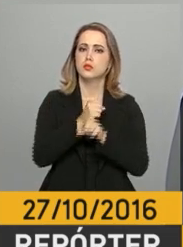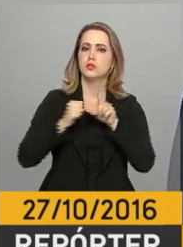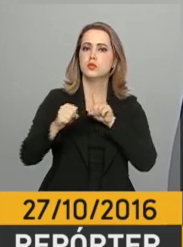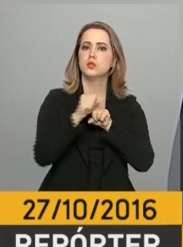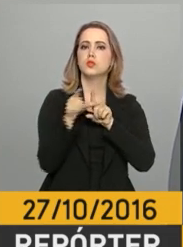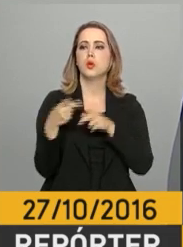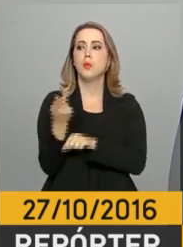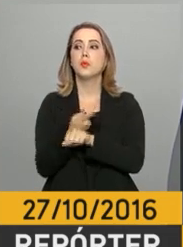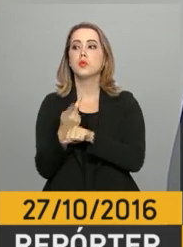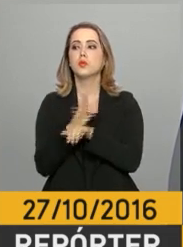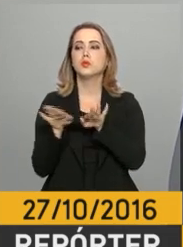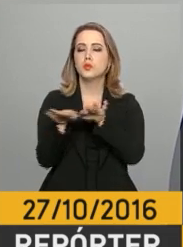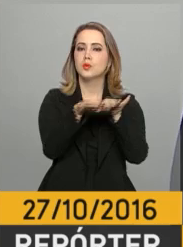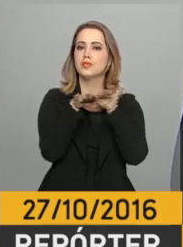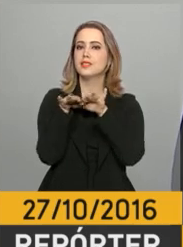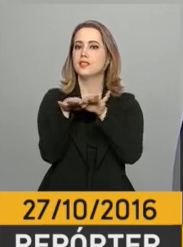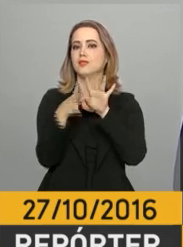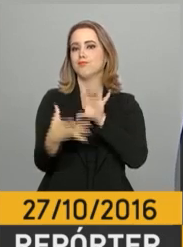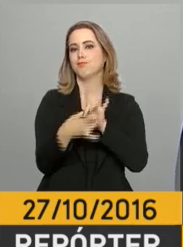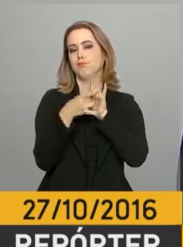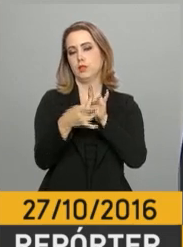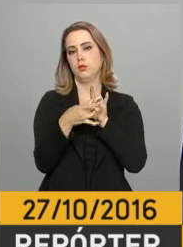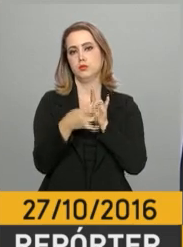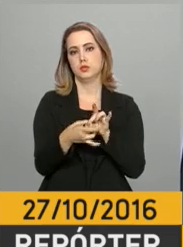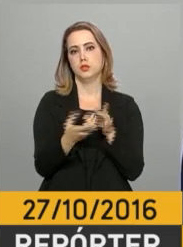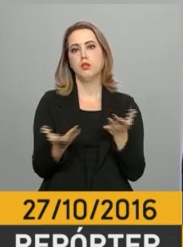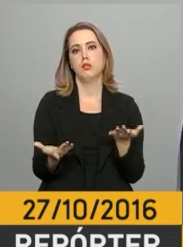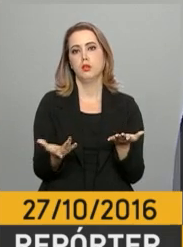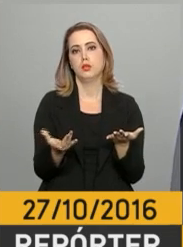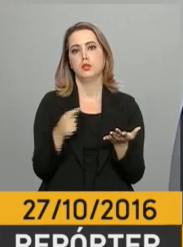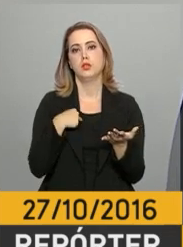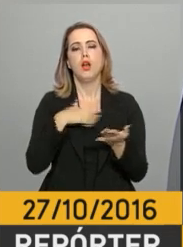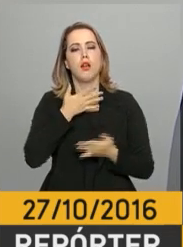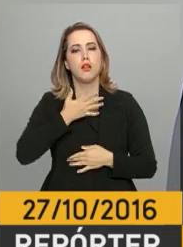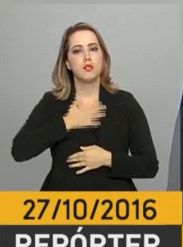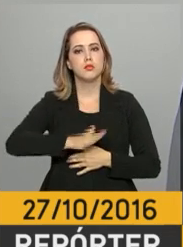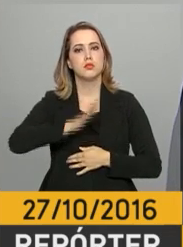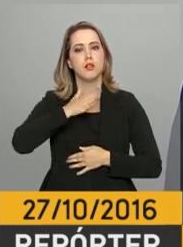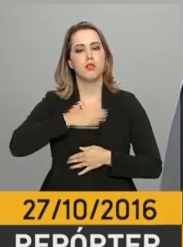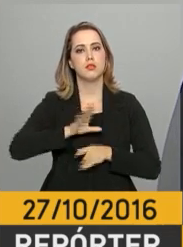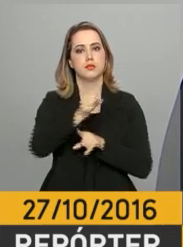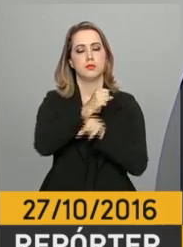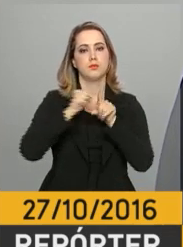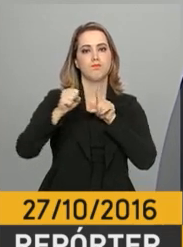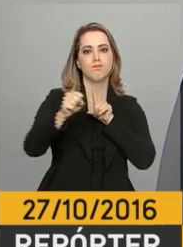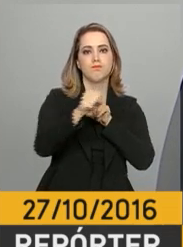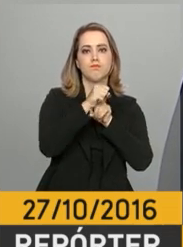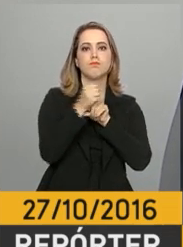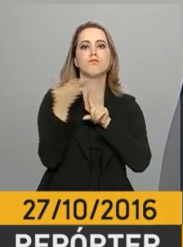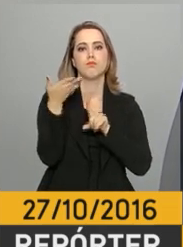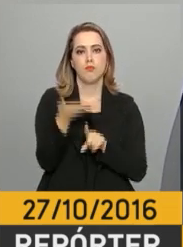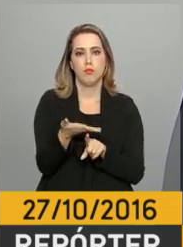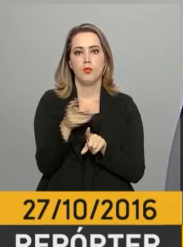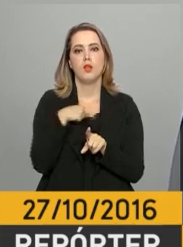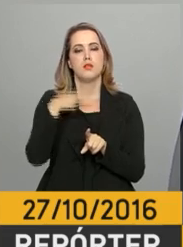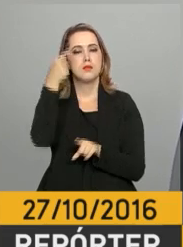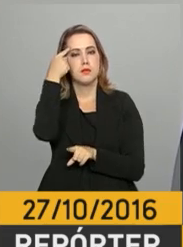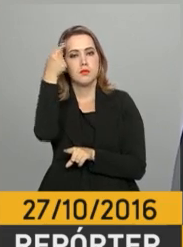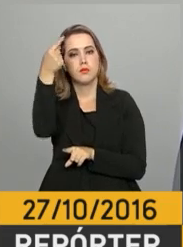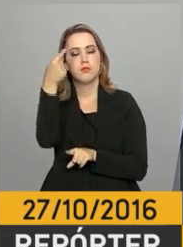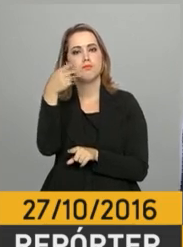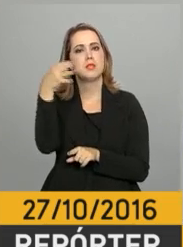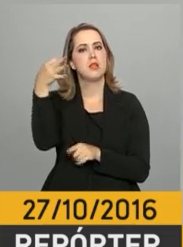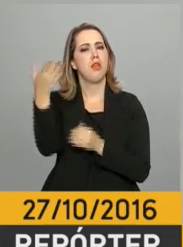busca é Harmonia o que busca exatamente a tranquilidade social esta a ideia básica do